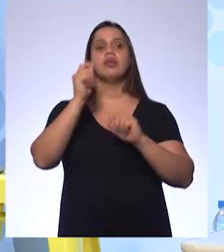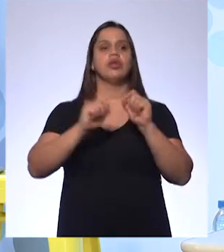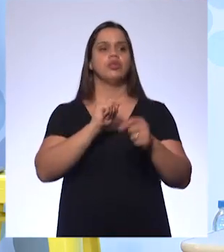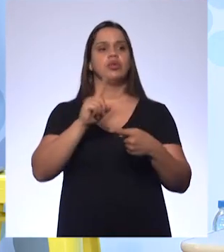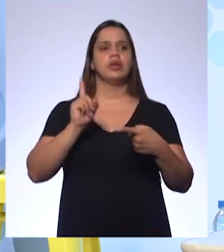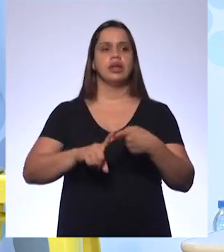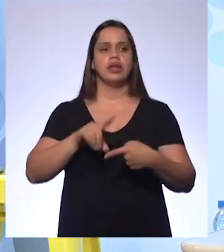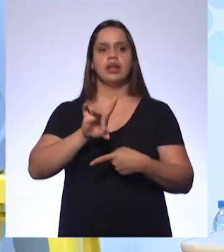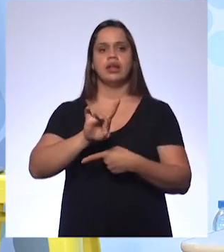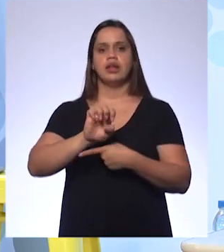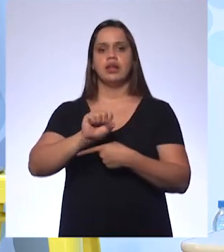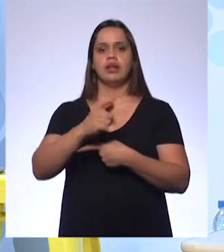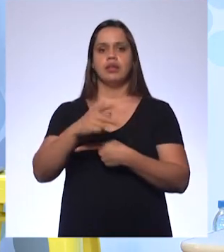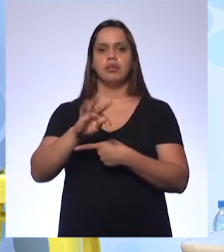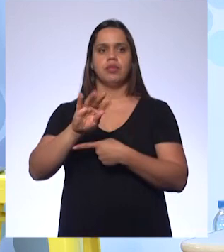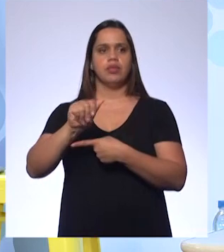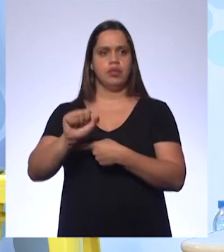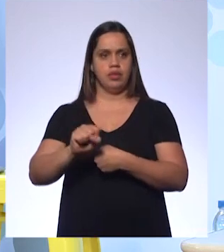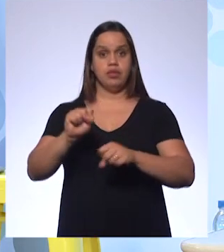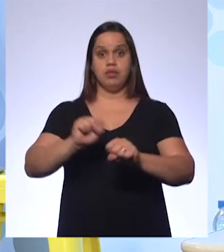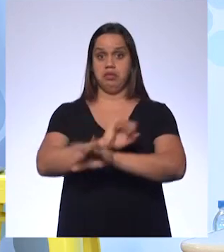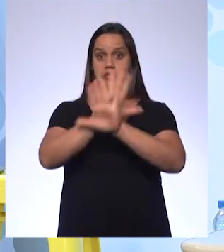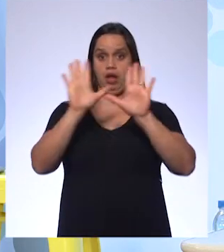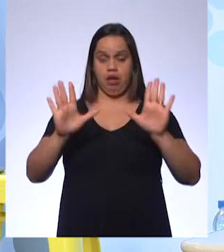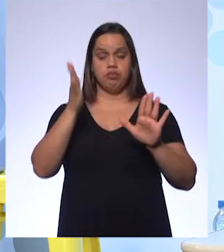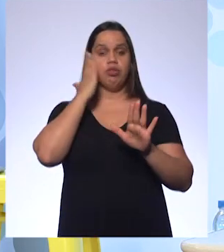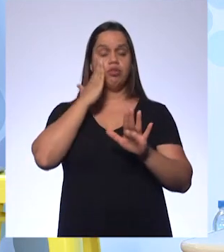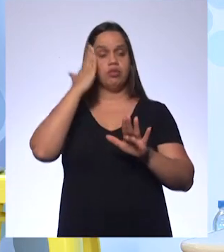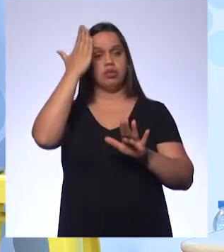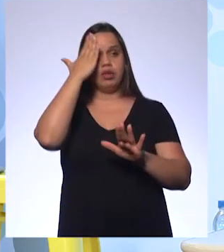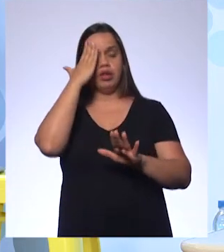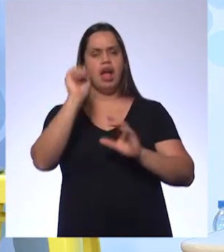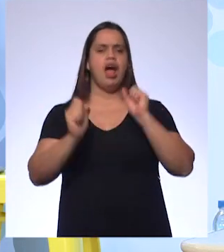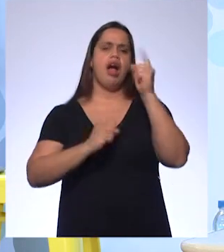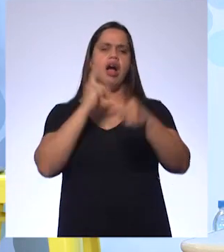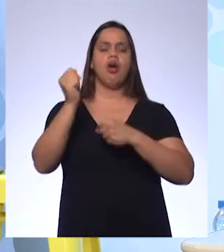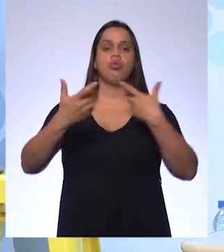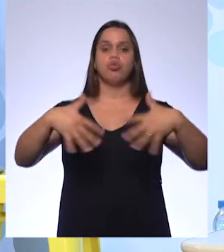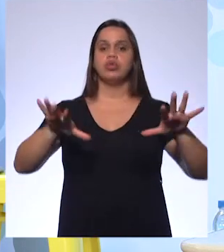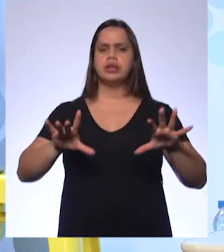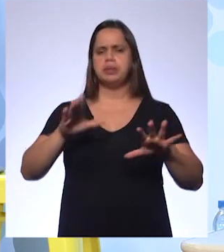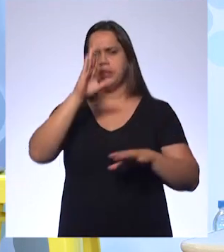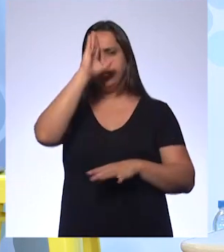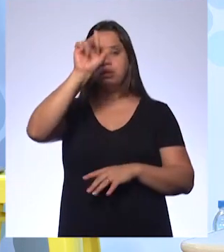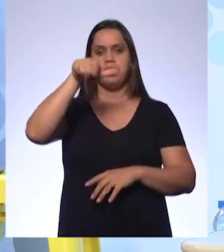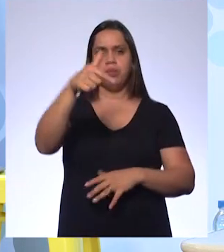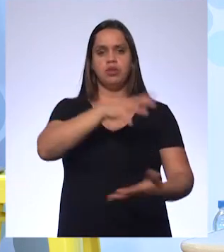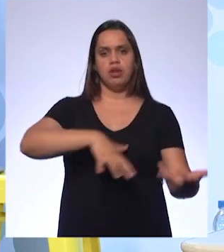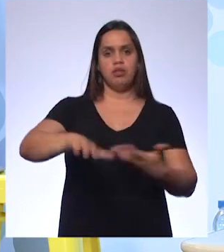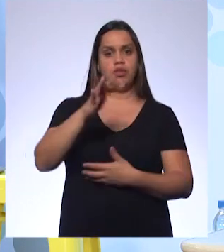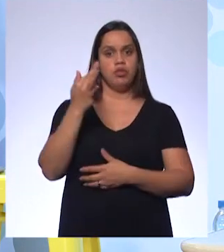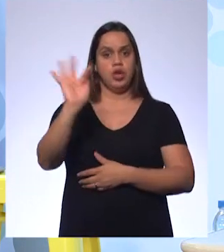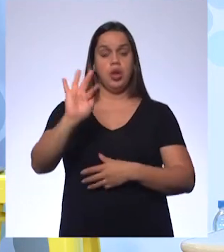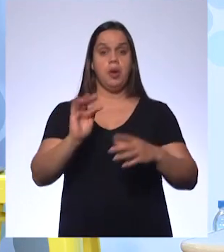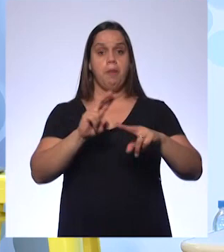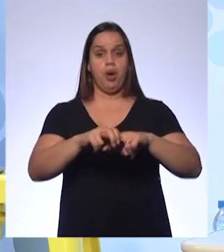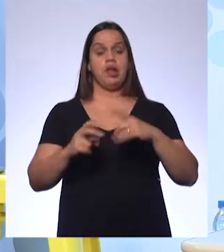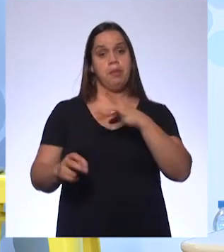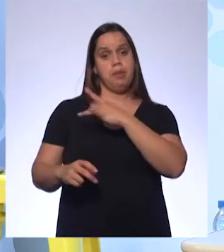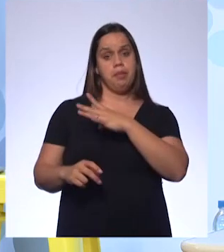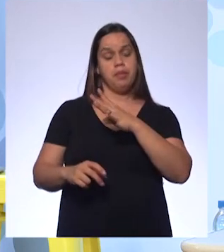déspotas esclarecidos. Alguns reis, principalmente depois da Revolução Francesa ali, com medo desse